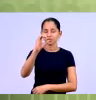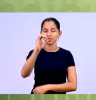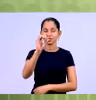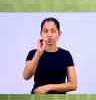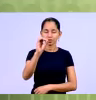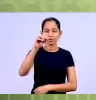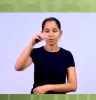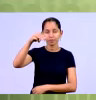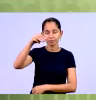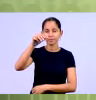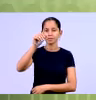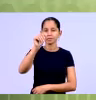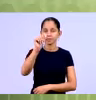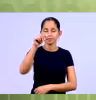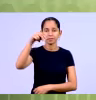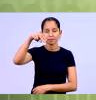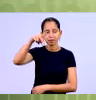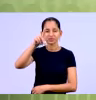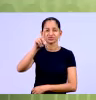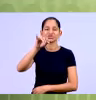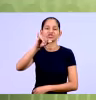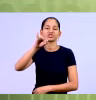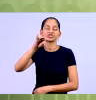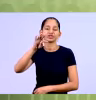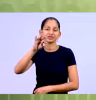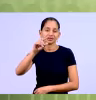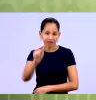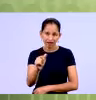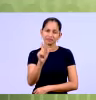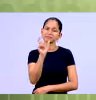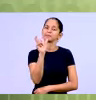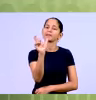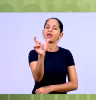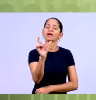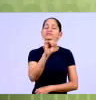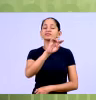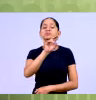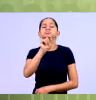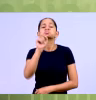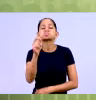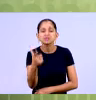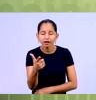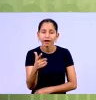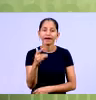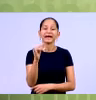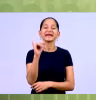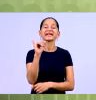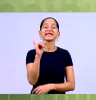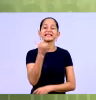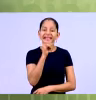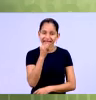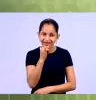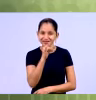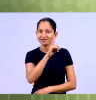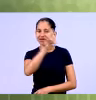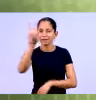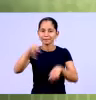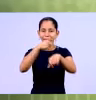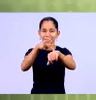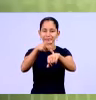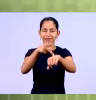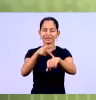nossas leis, dos nossos princípios normativos vieram da Europa, e aí comandita é um termo que veio da Itália. Na época,